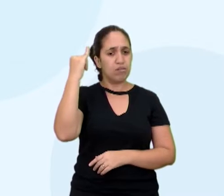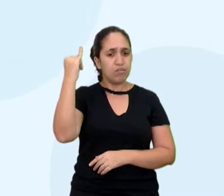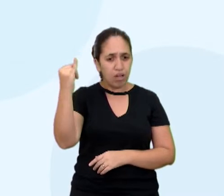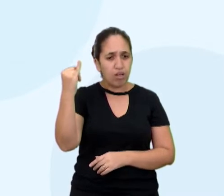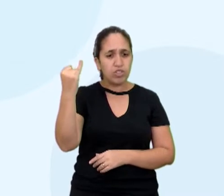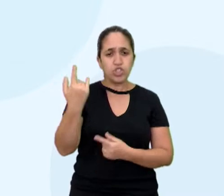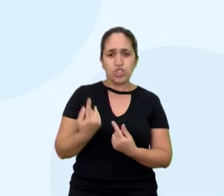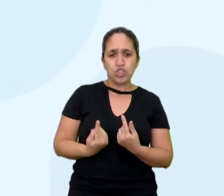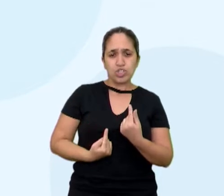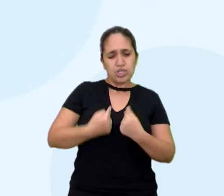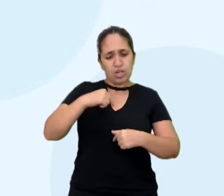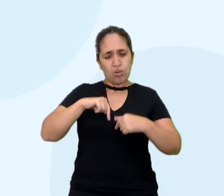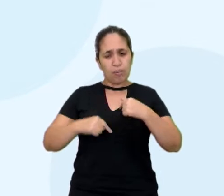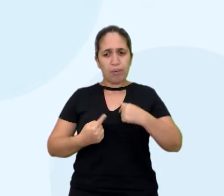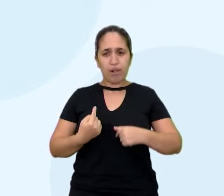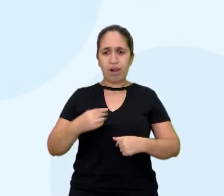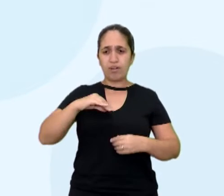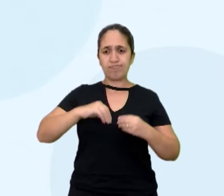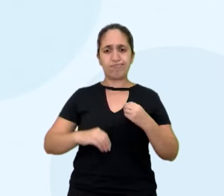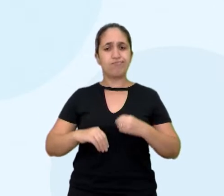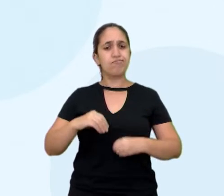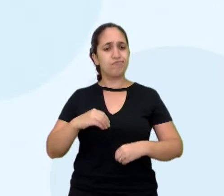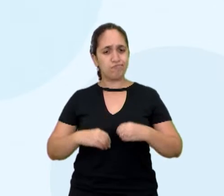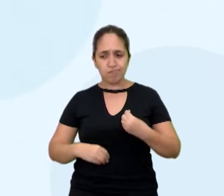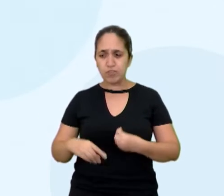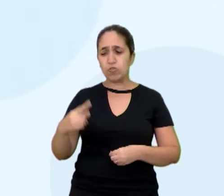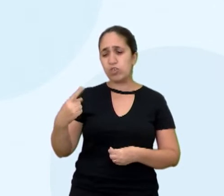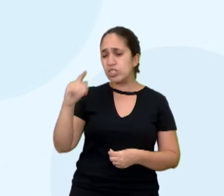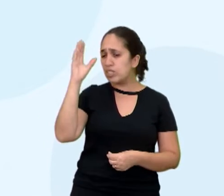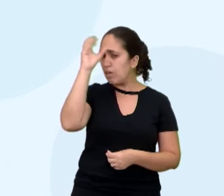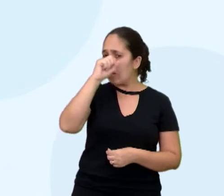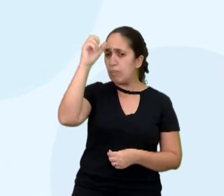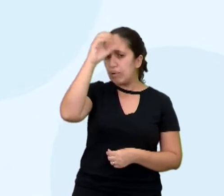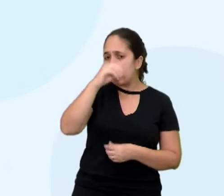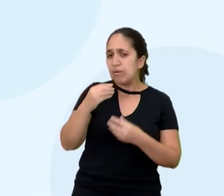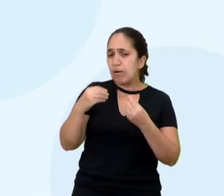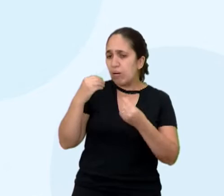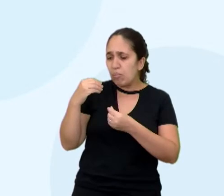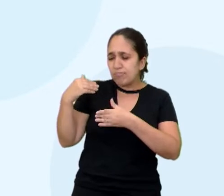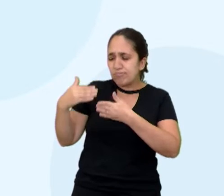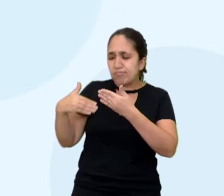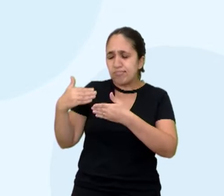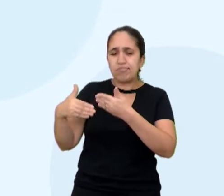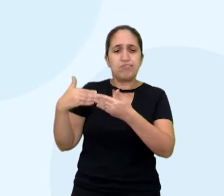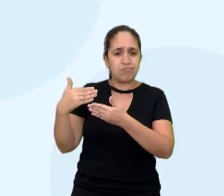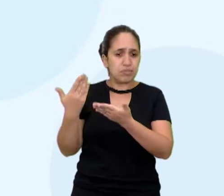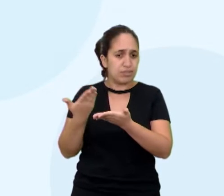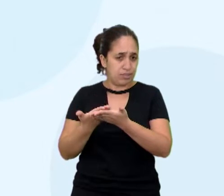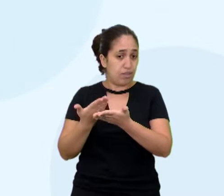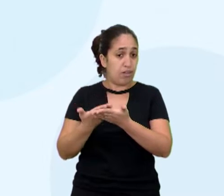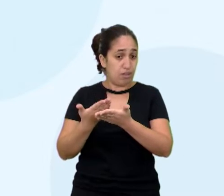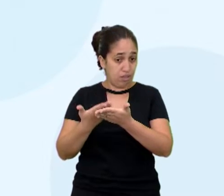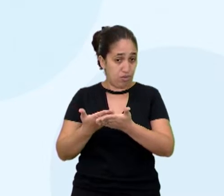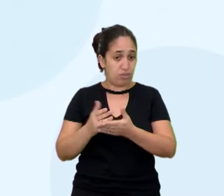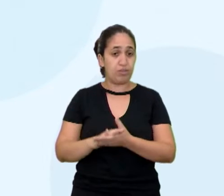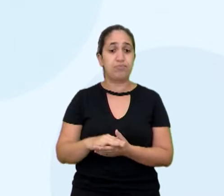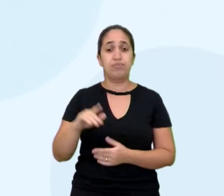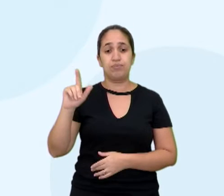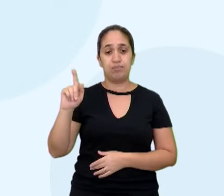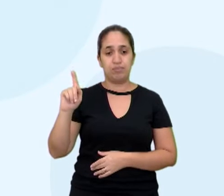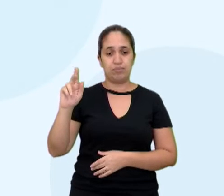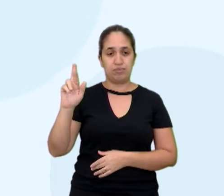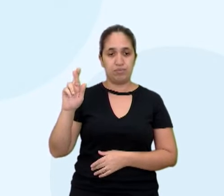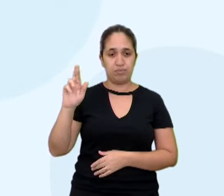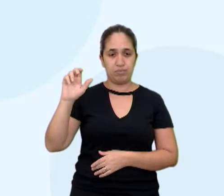na regulação da digestão e a gente vai entender um pouquinho mais, né, aí no decorrer então da nossa aula. A gente tem também